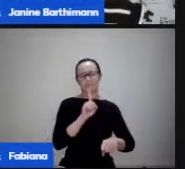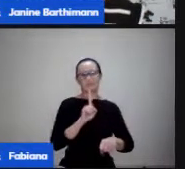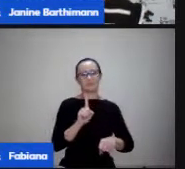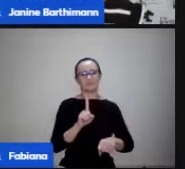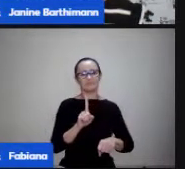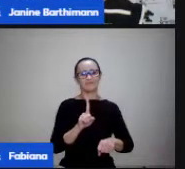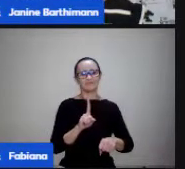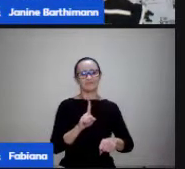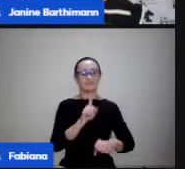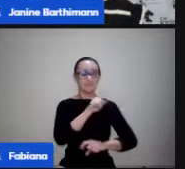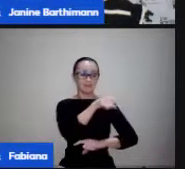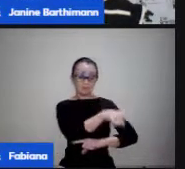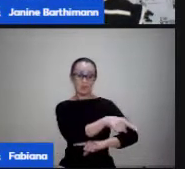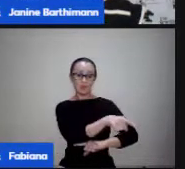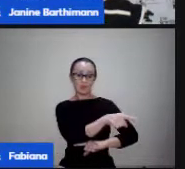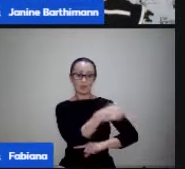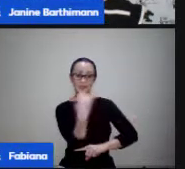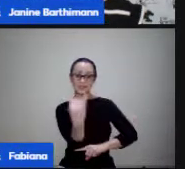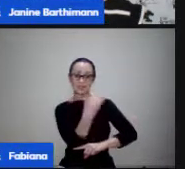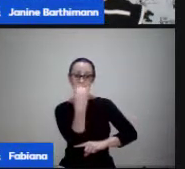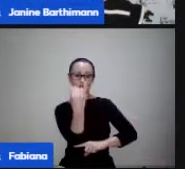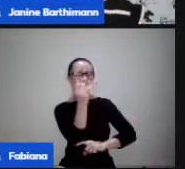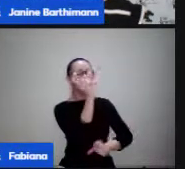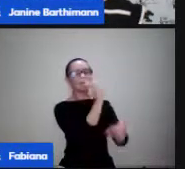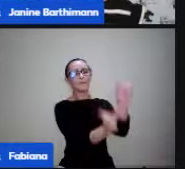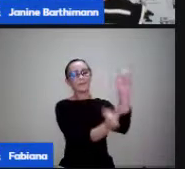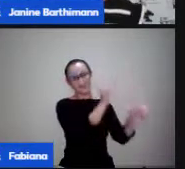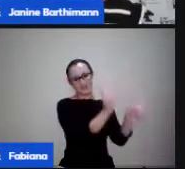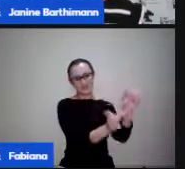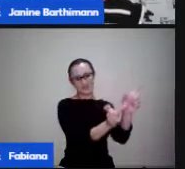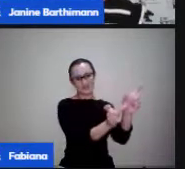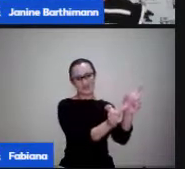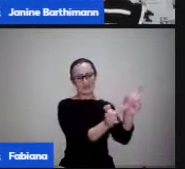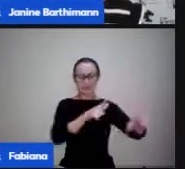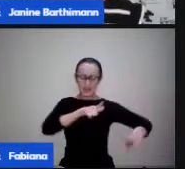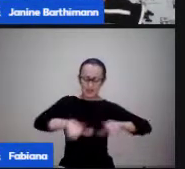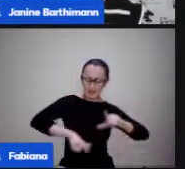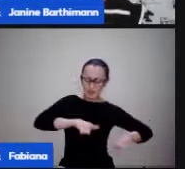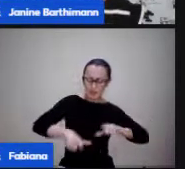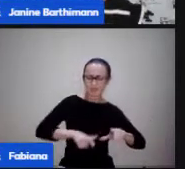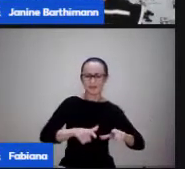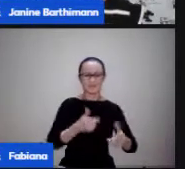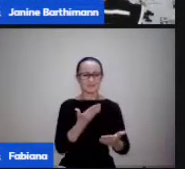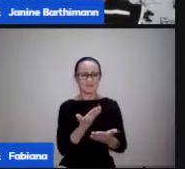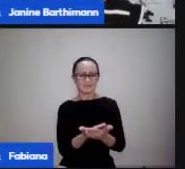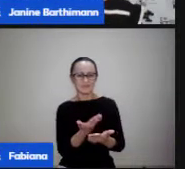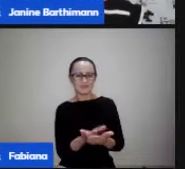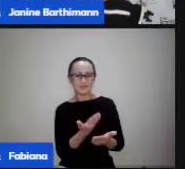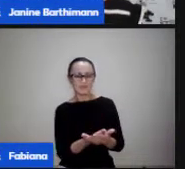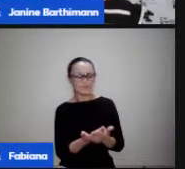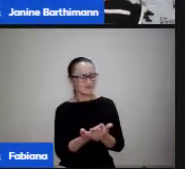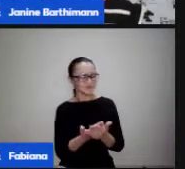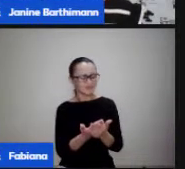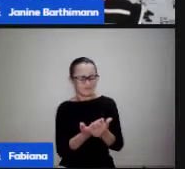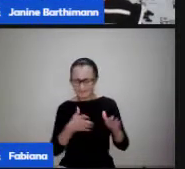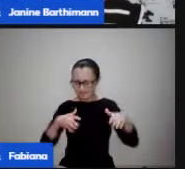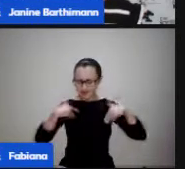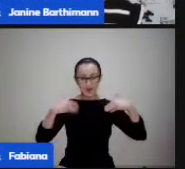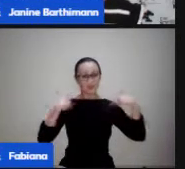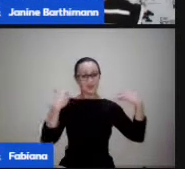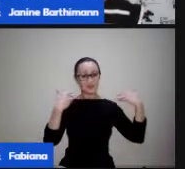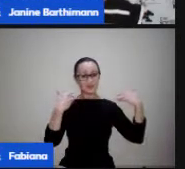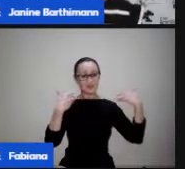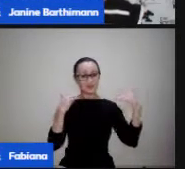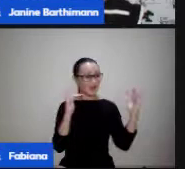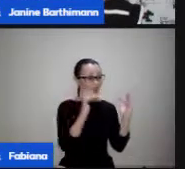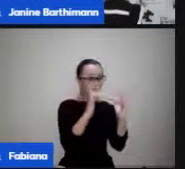escola é, sobretudo, gente que trabalha, que estuda, que alegra, se conhece e se